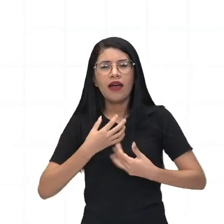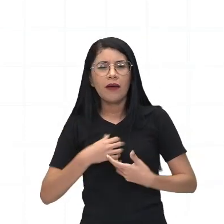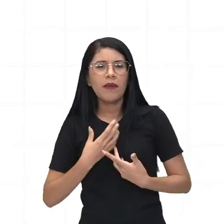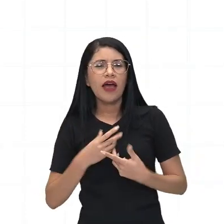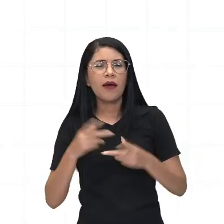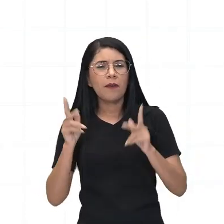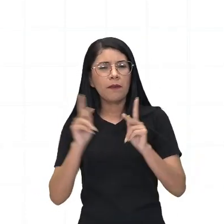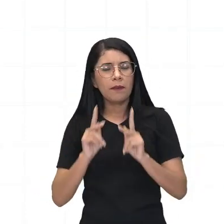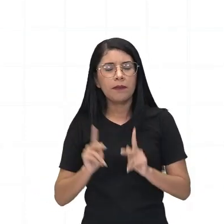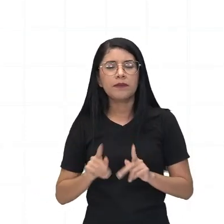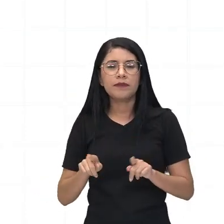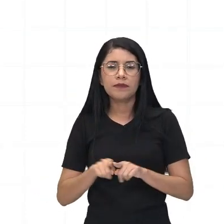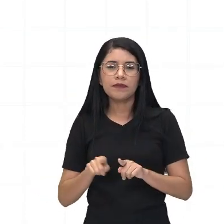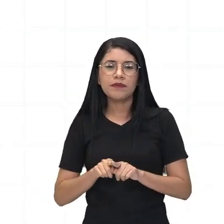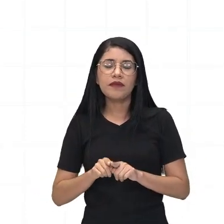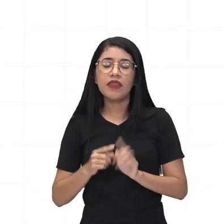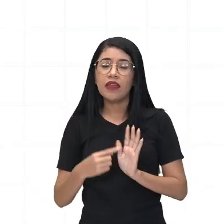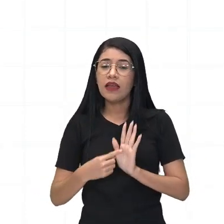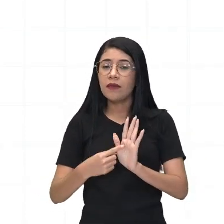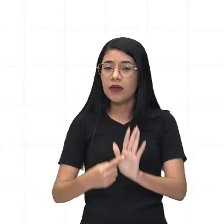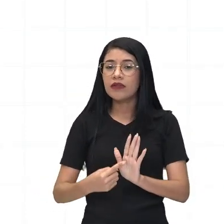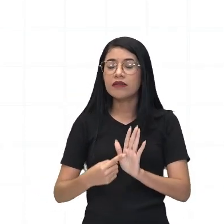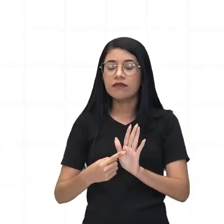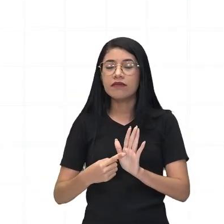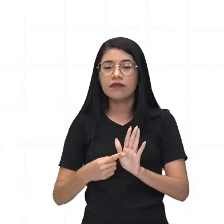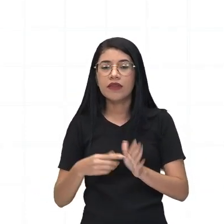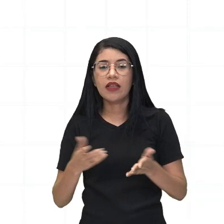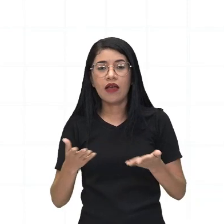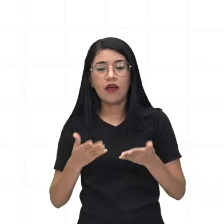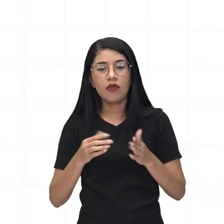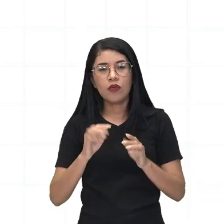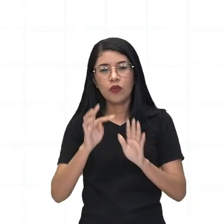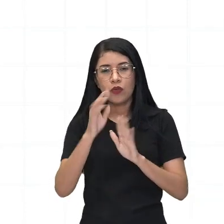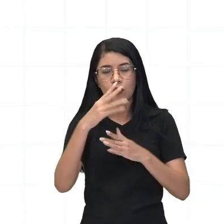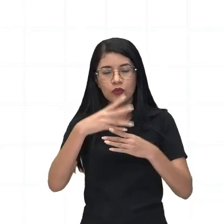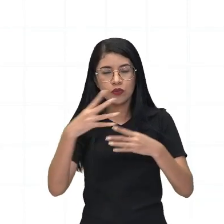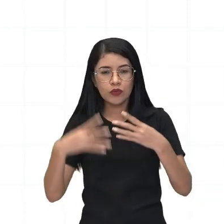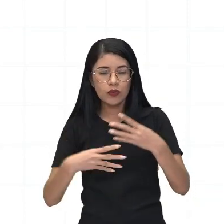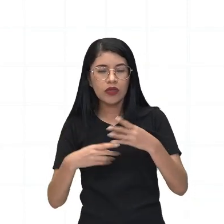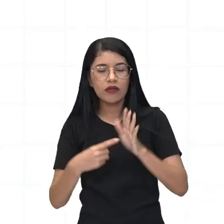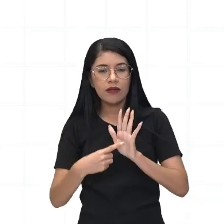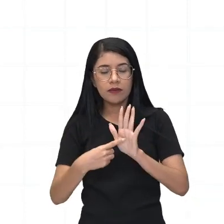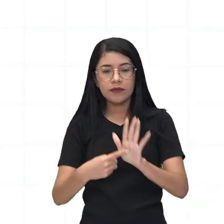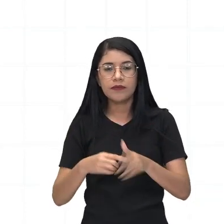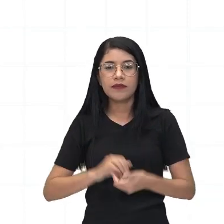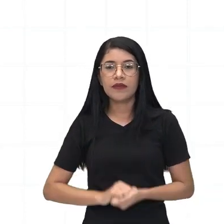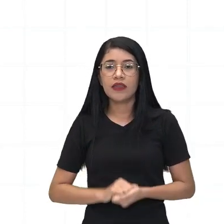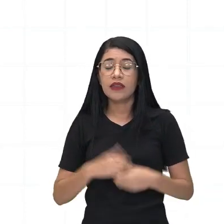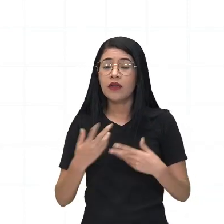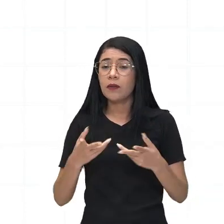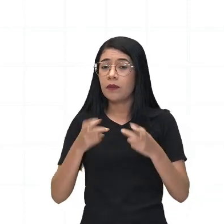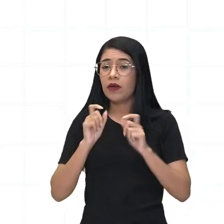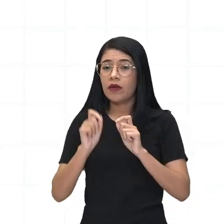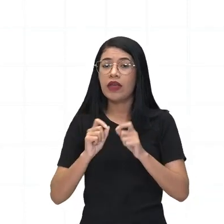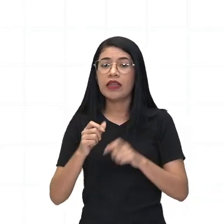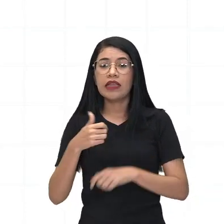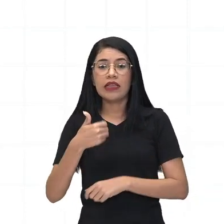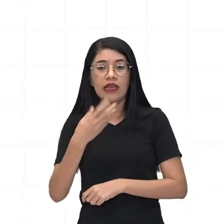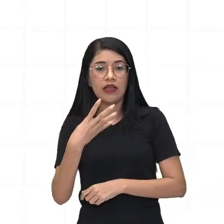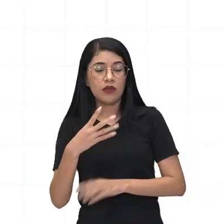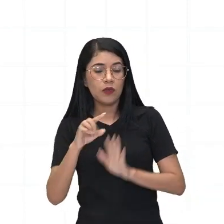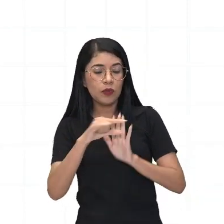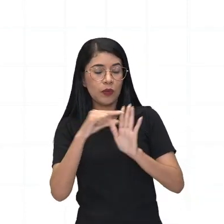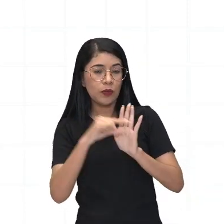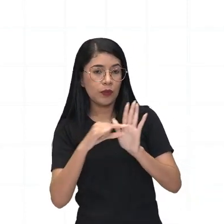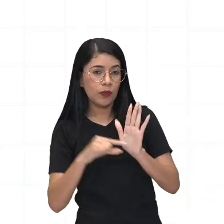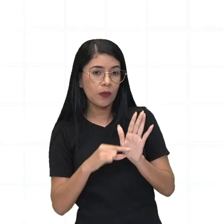É isso o que ele quer expressar ao longo deste soneto. Como nós vimos, é um soneto porque tem 14 versos, nesse caso